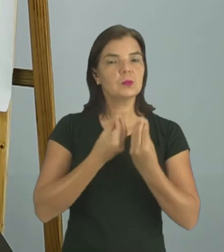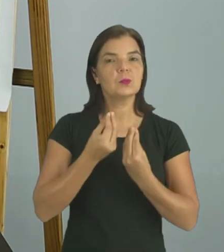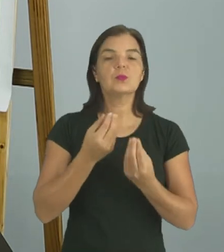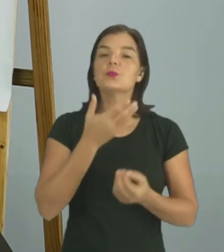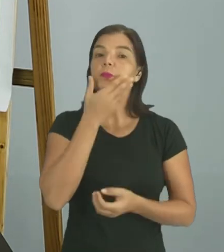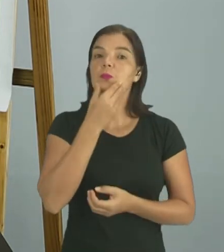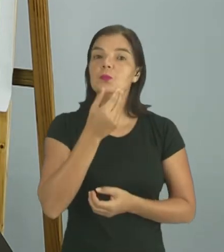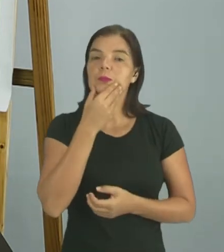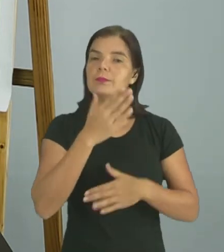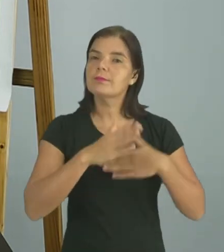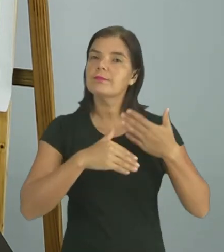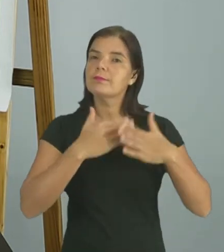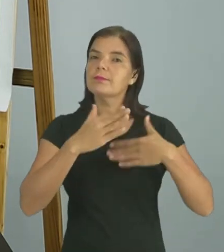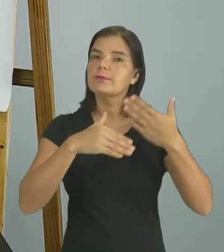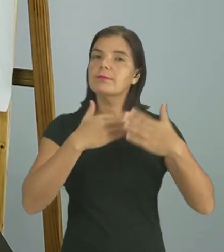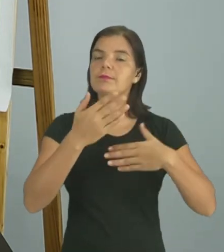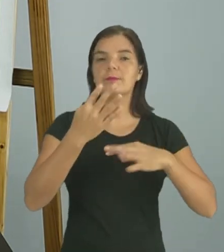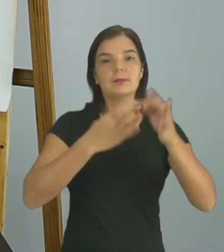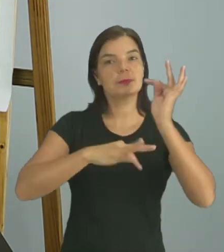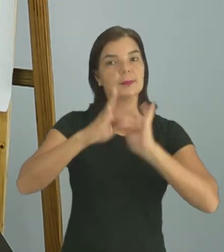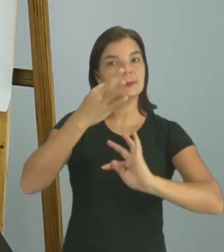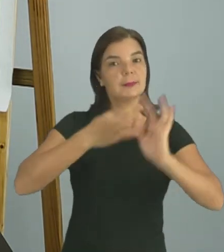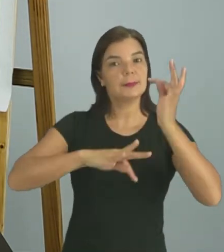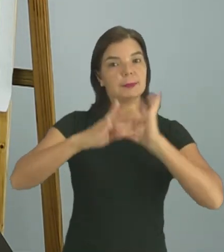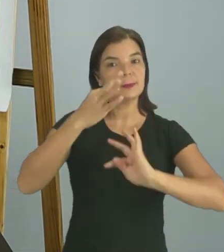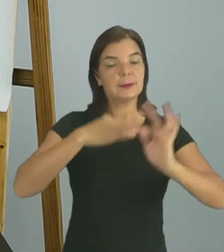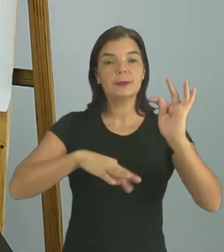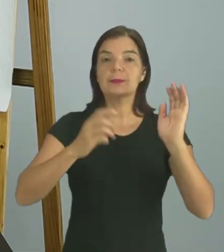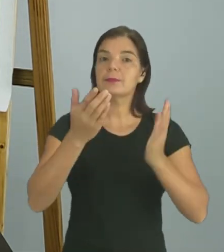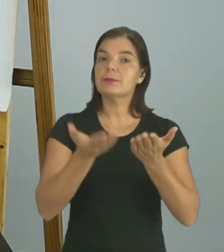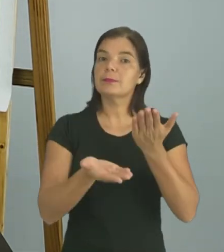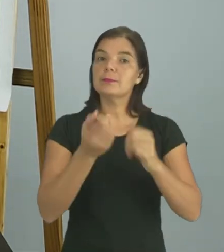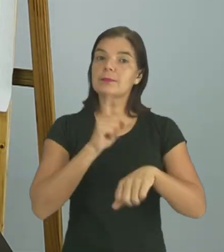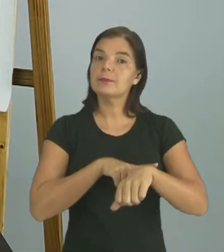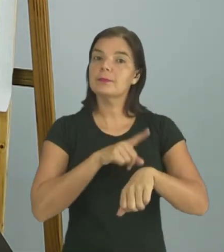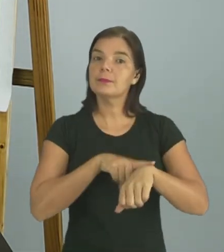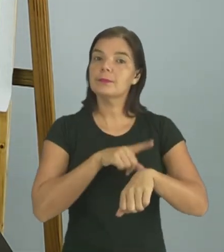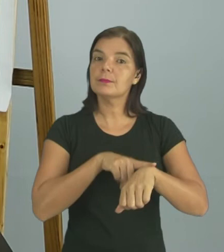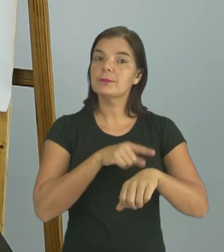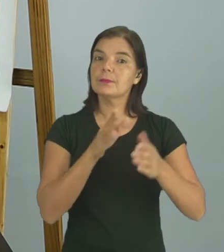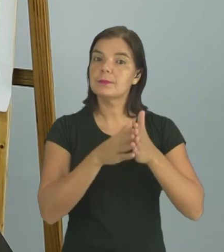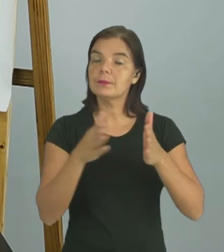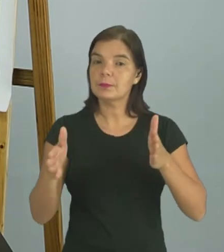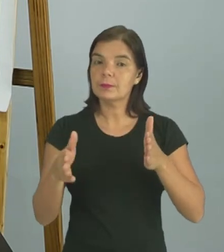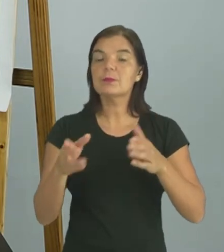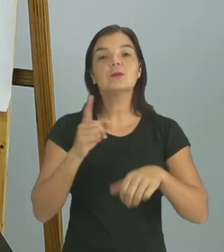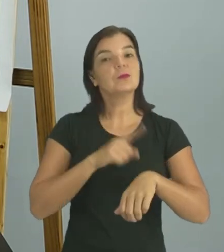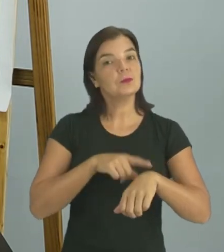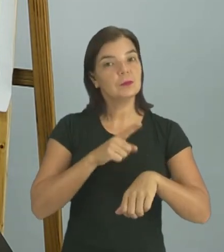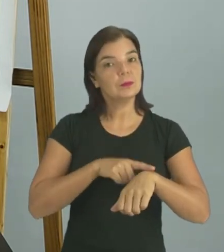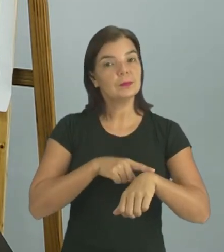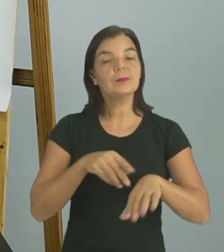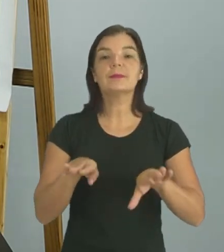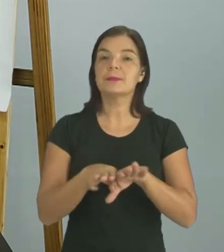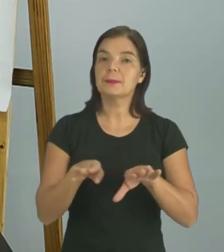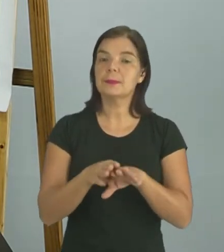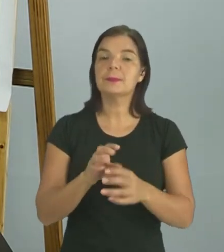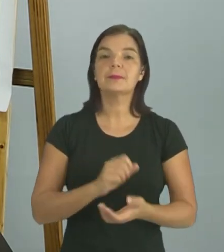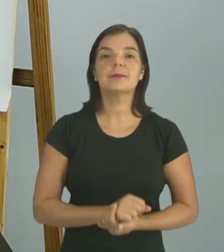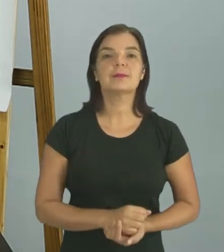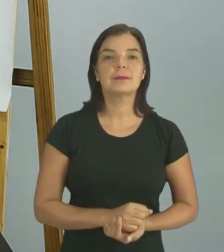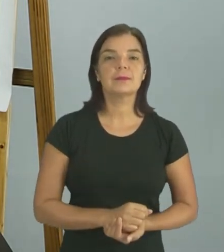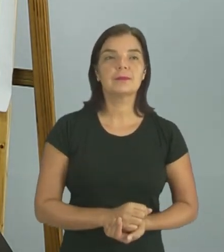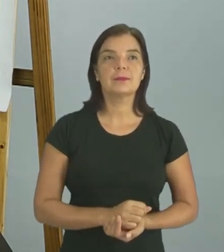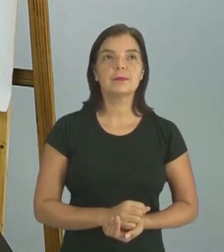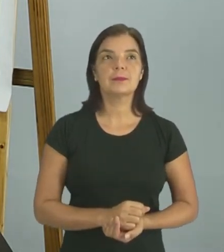o homem foi desenvolvendo as suas tecnologias para verificar a passagem do tempo e para medir o tempo.